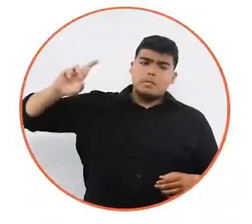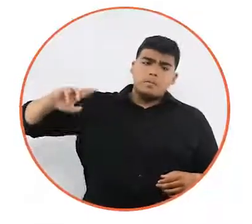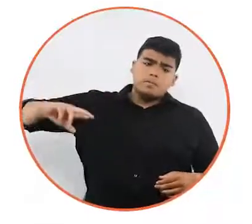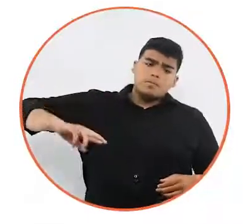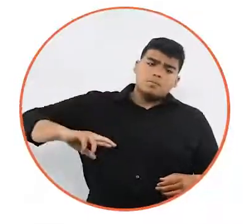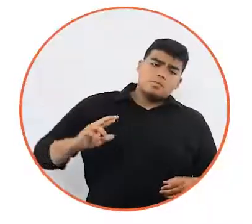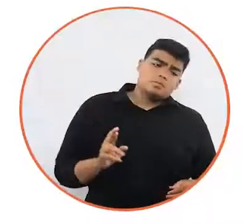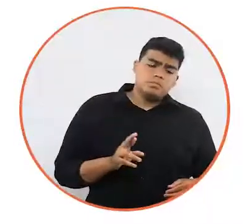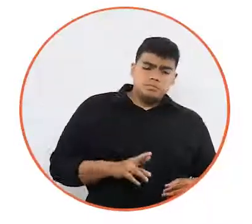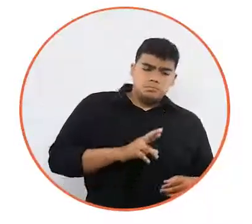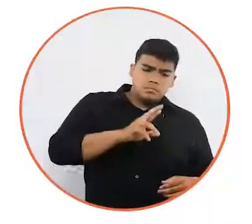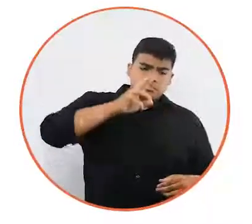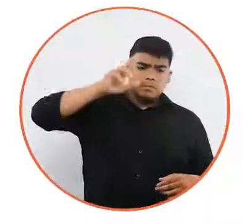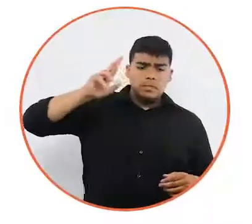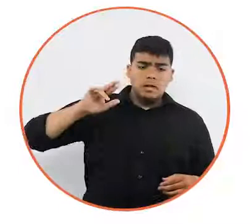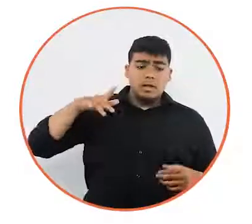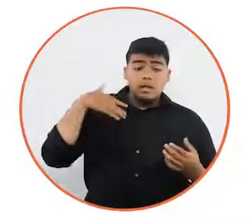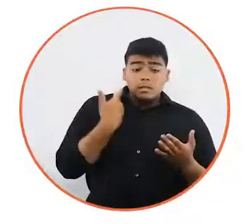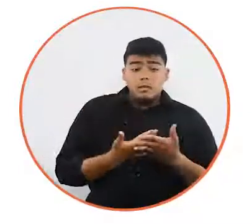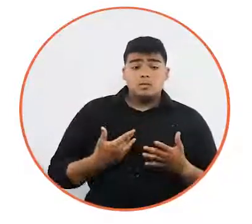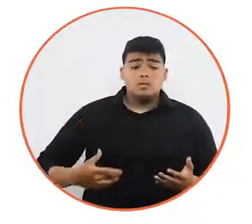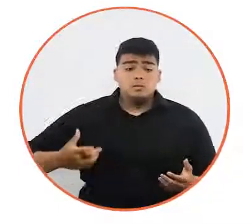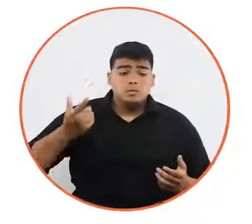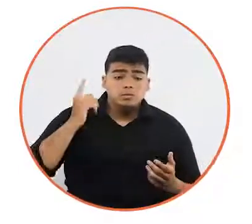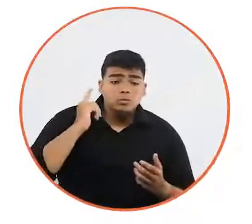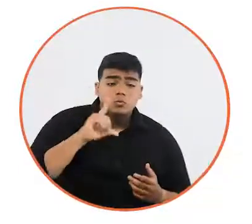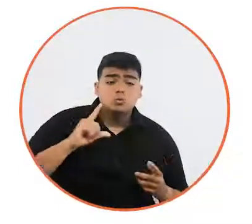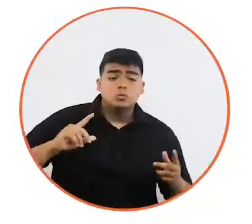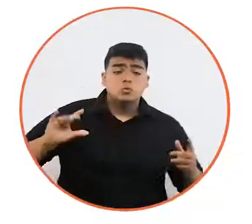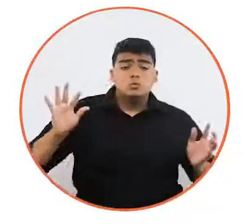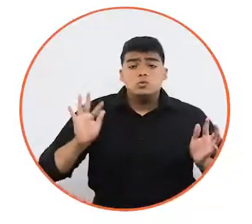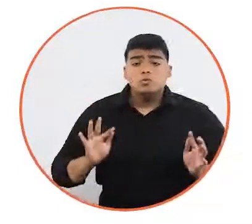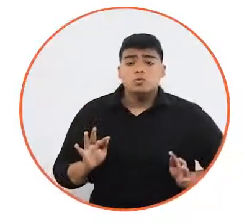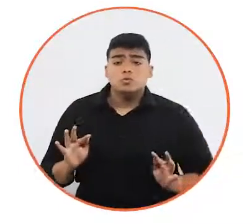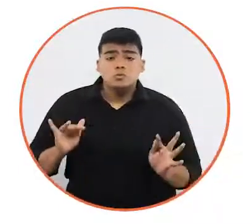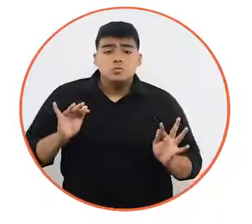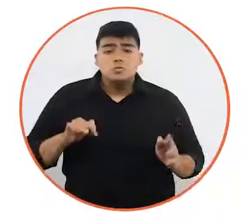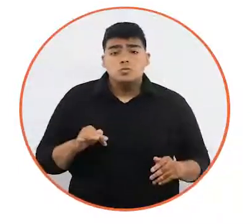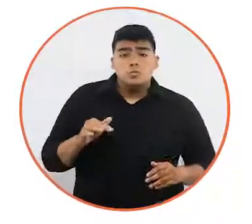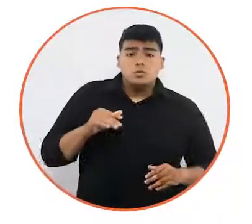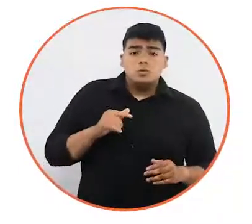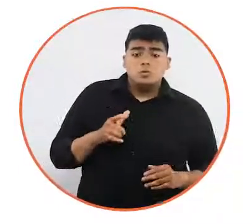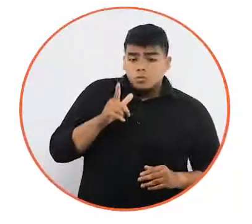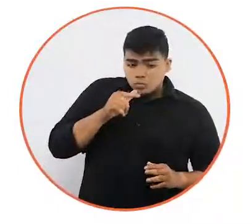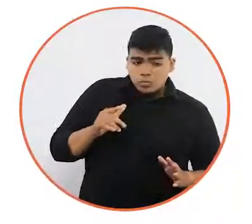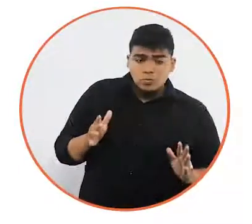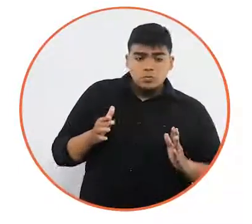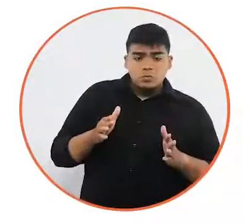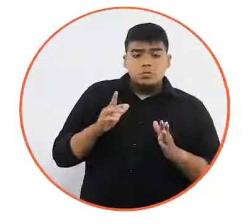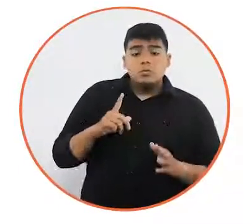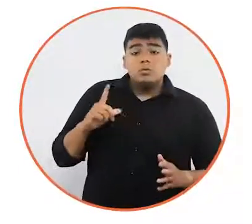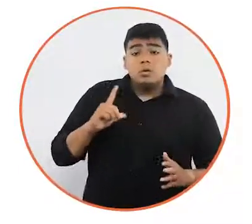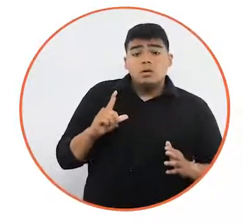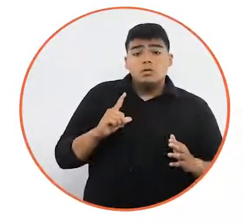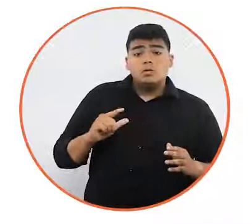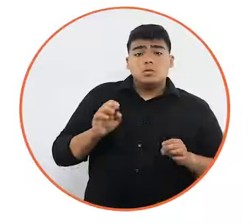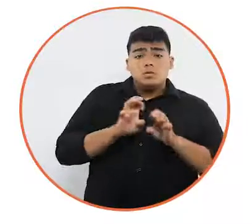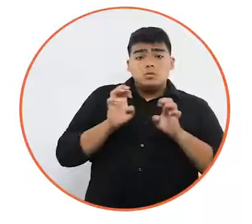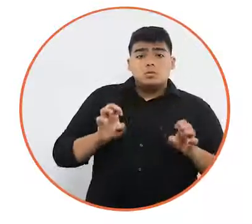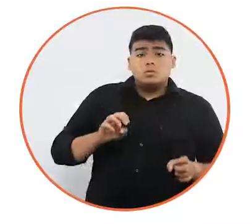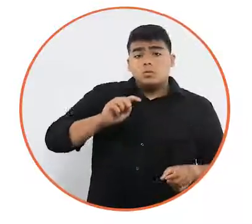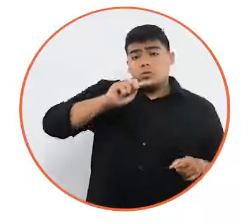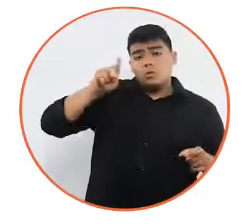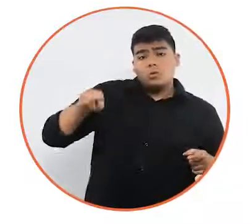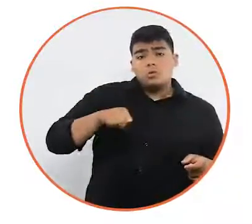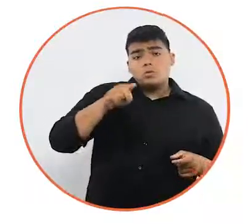vai fechando até chegar lá no meio do rio, lá no fundo do rio. E aí ele está exatamente num formato de roda. Interessante que se você